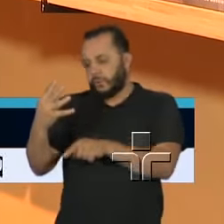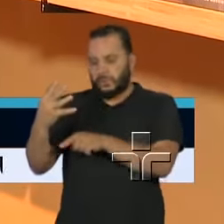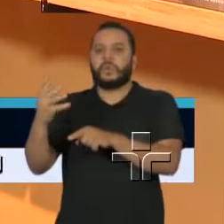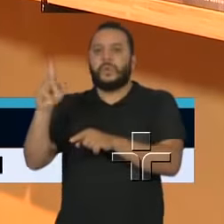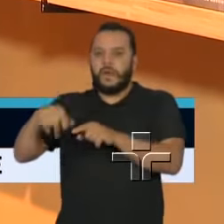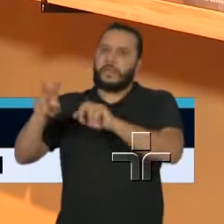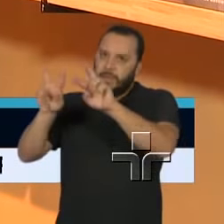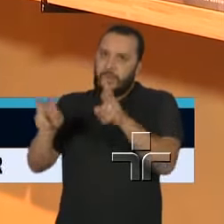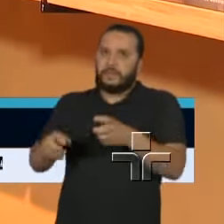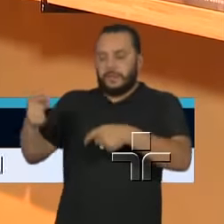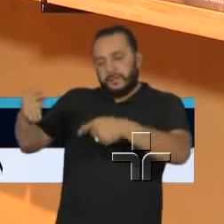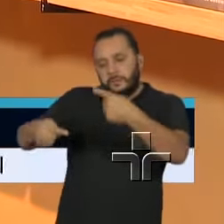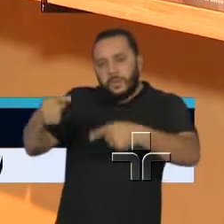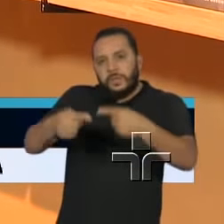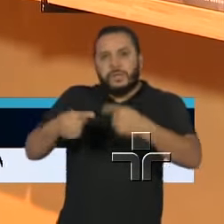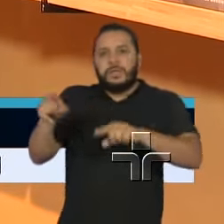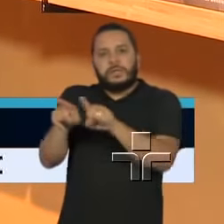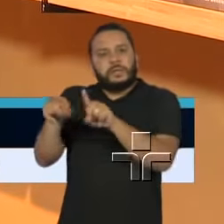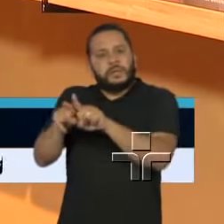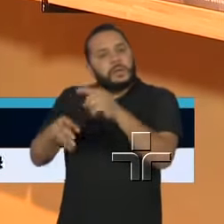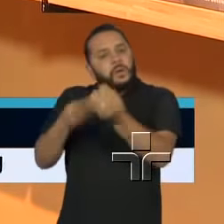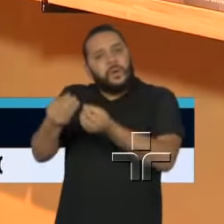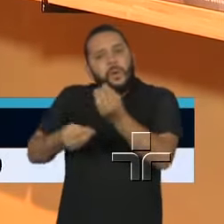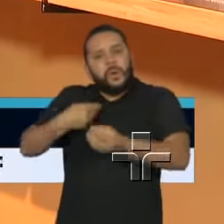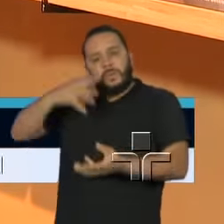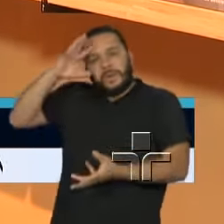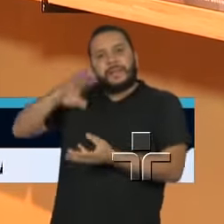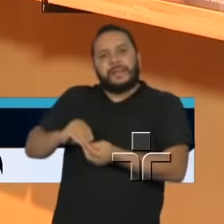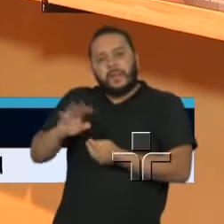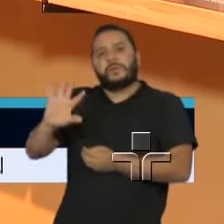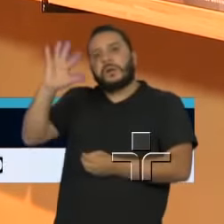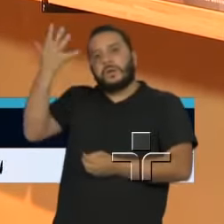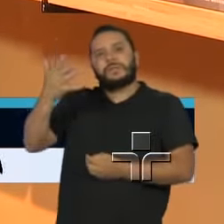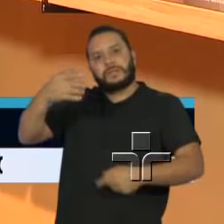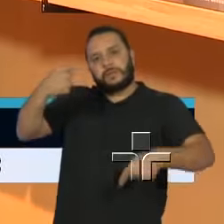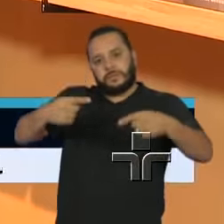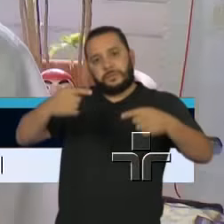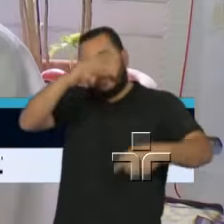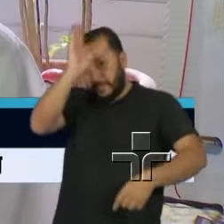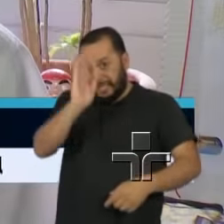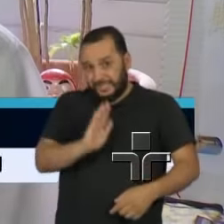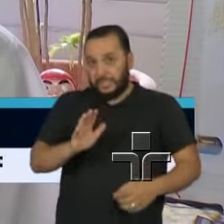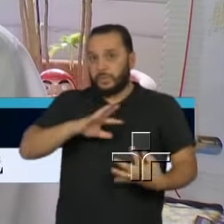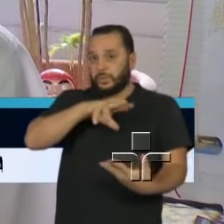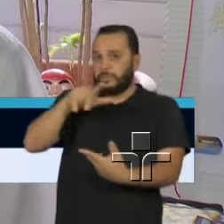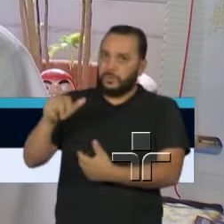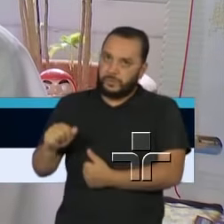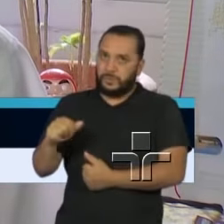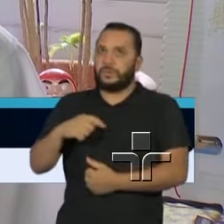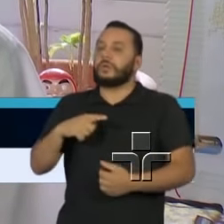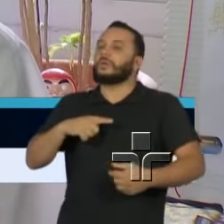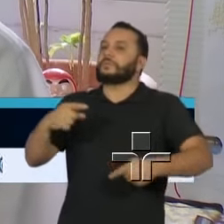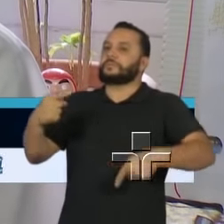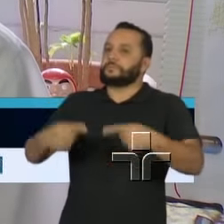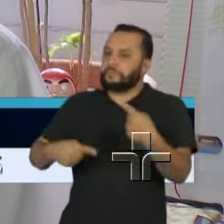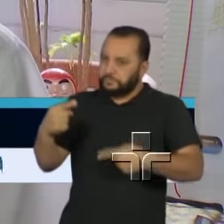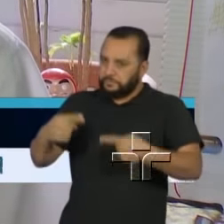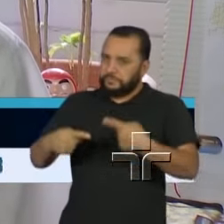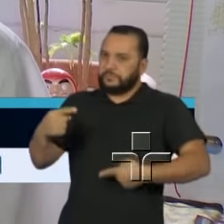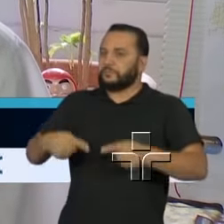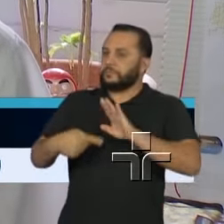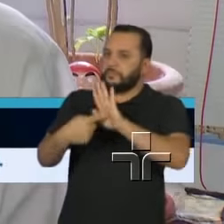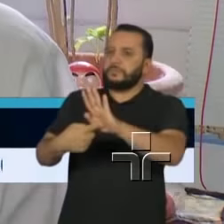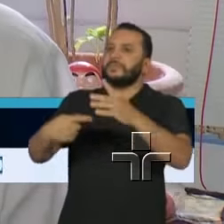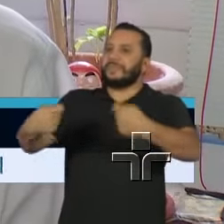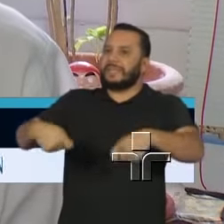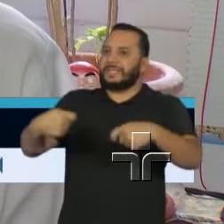política e sobre como entender o que está acontecendo no Brasil e no mundo. Política é tratar sobre a necessidade